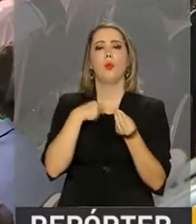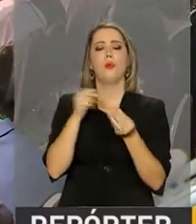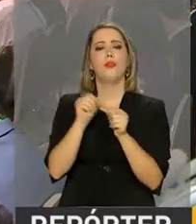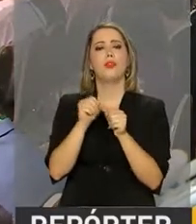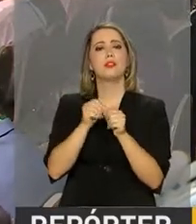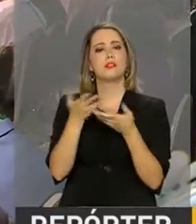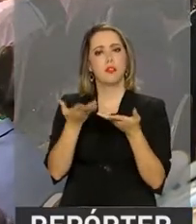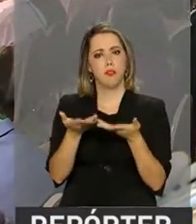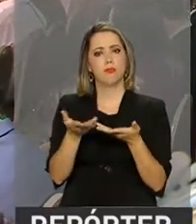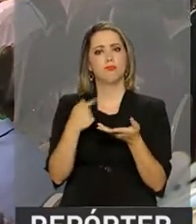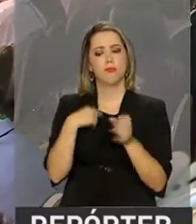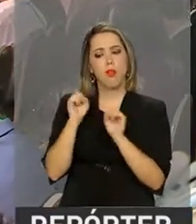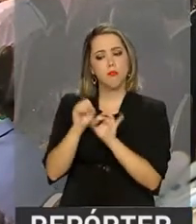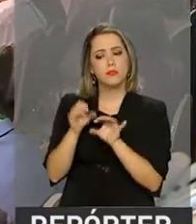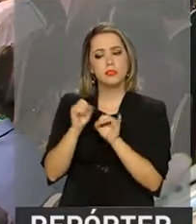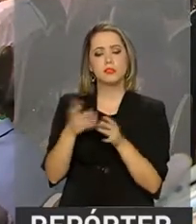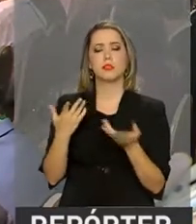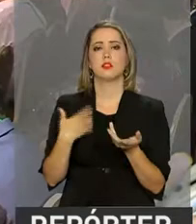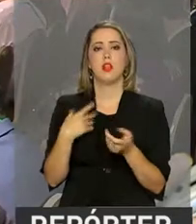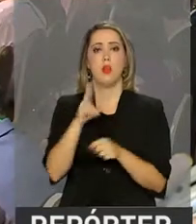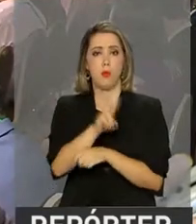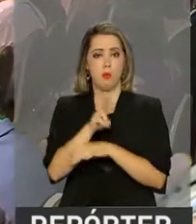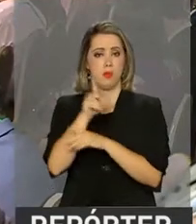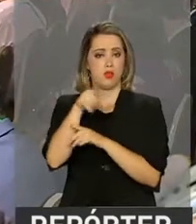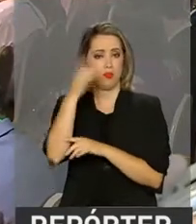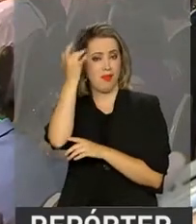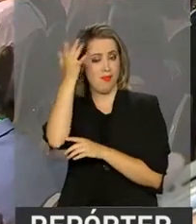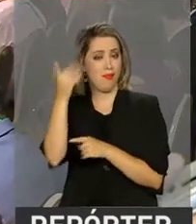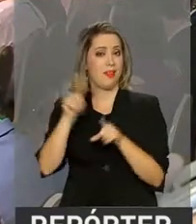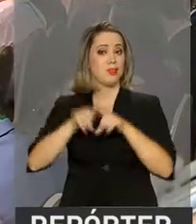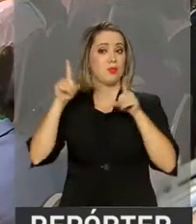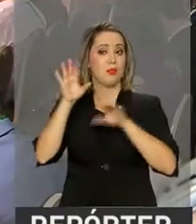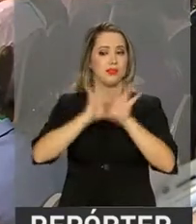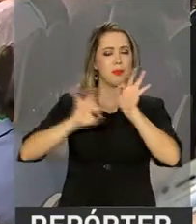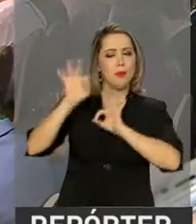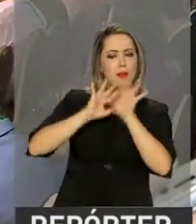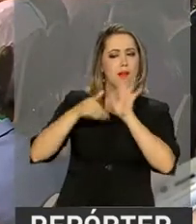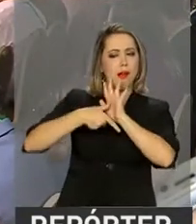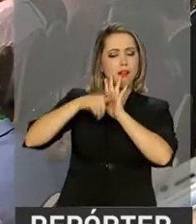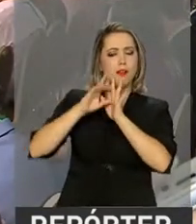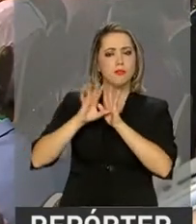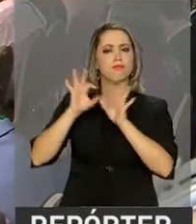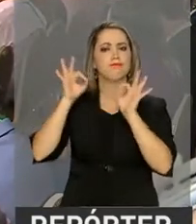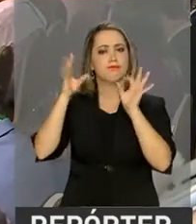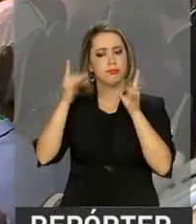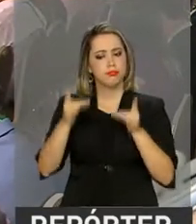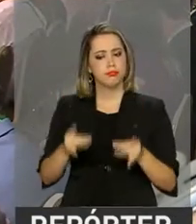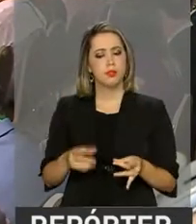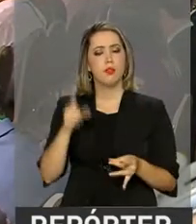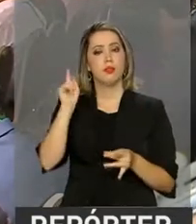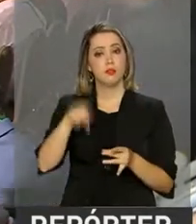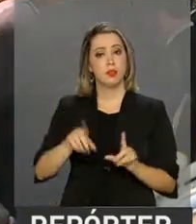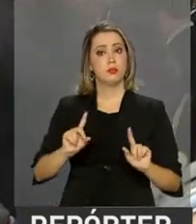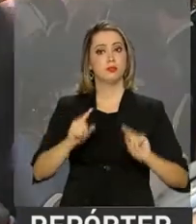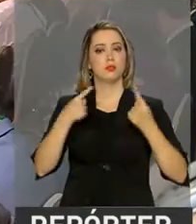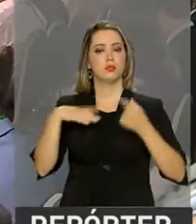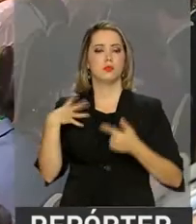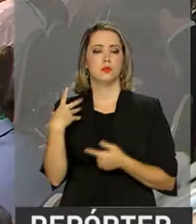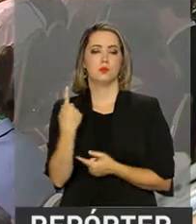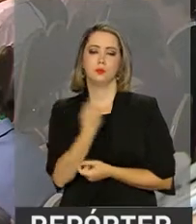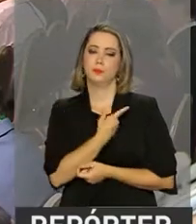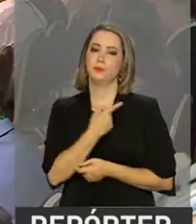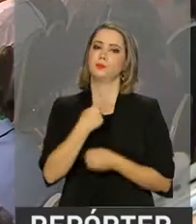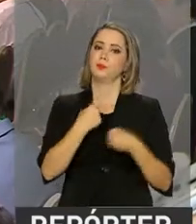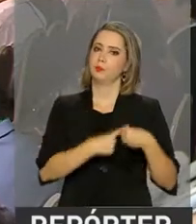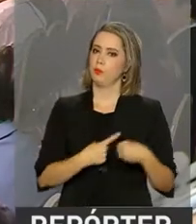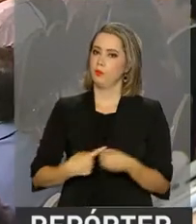fazer concessões. Fazer um empréstimo é fácil, fazer a concessão é um grande desafio para todos os municípios brasileiros.